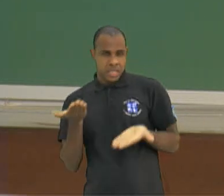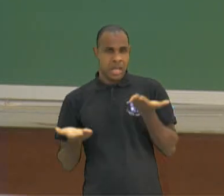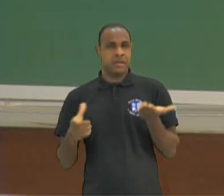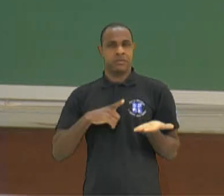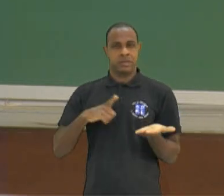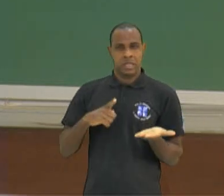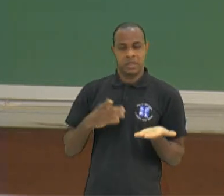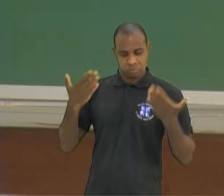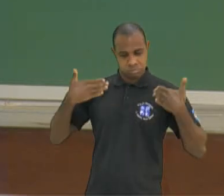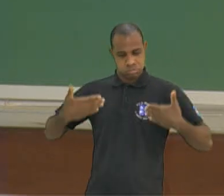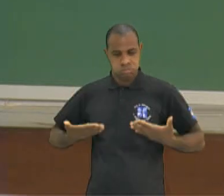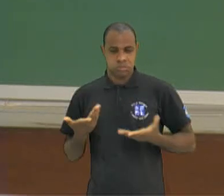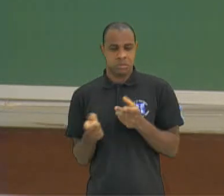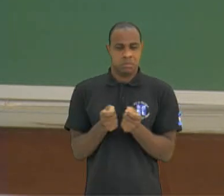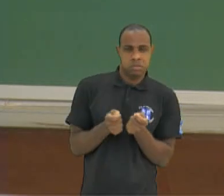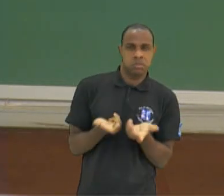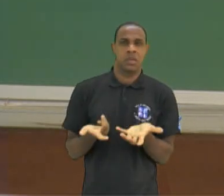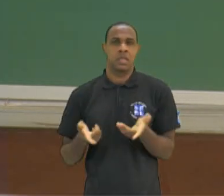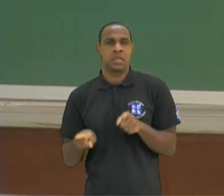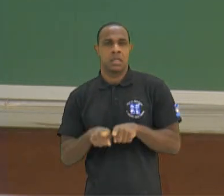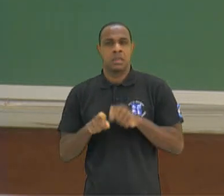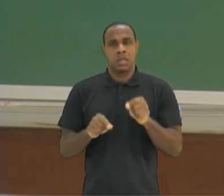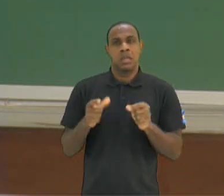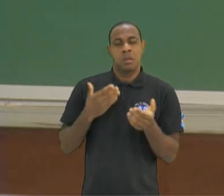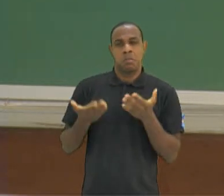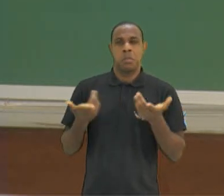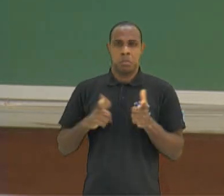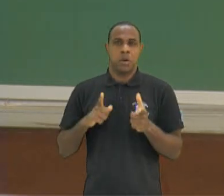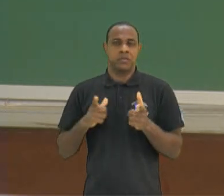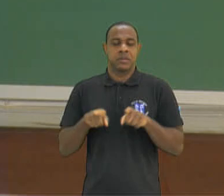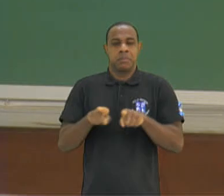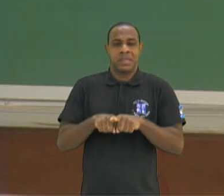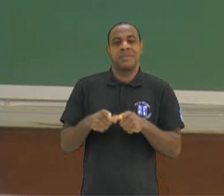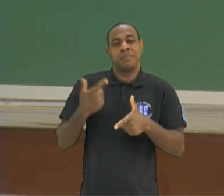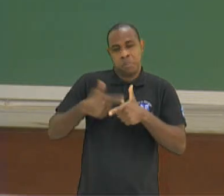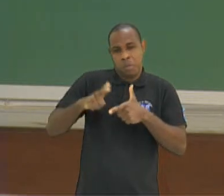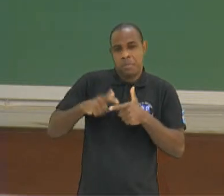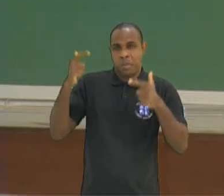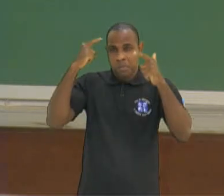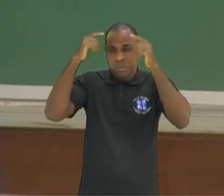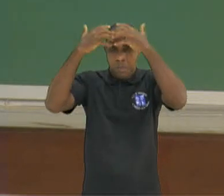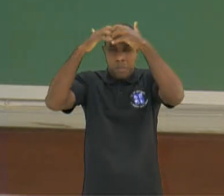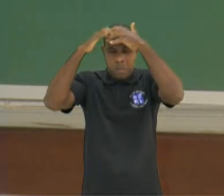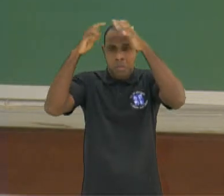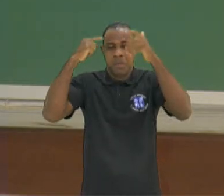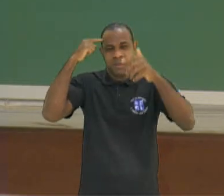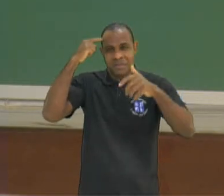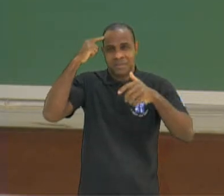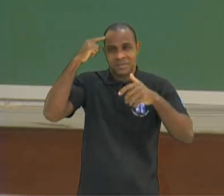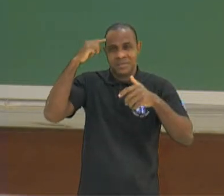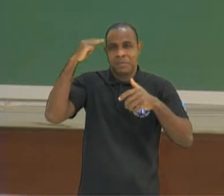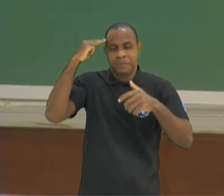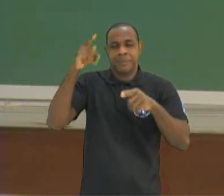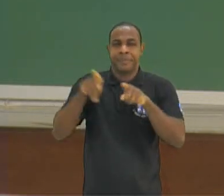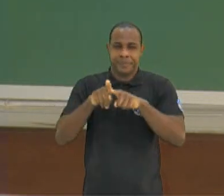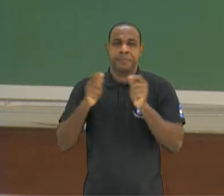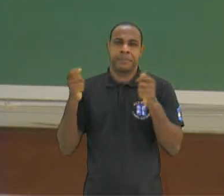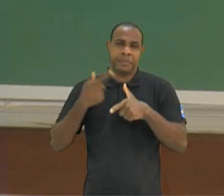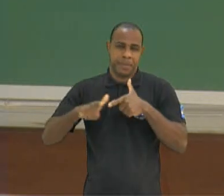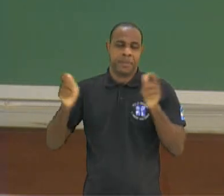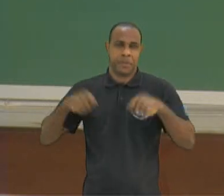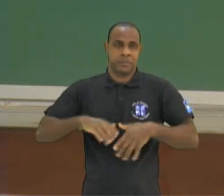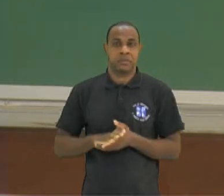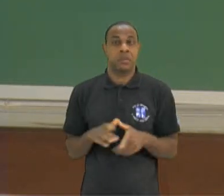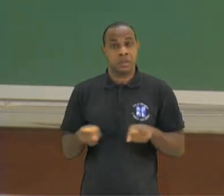problemas e podem prejudicar as habilidades mentais no processo informativo. Algumas vezes os